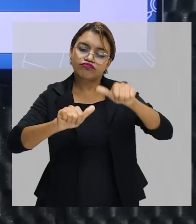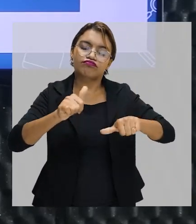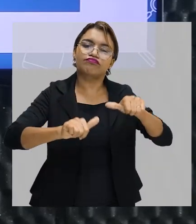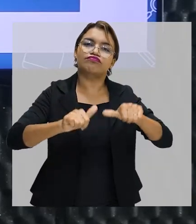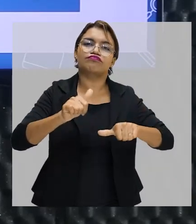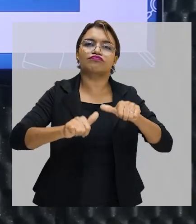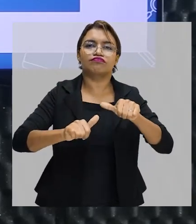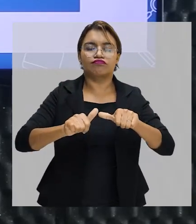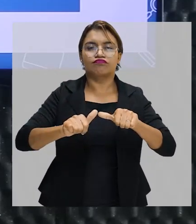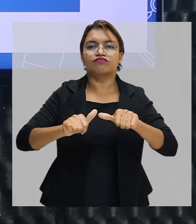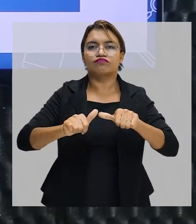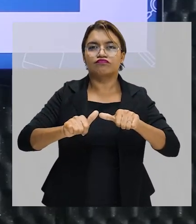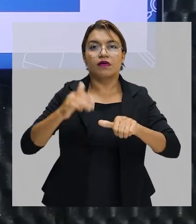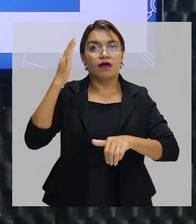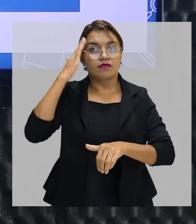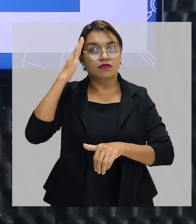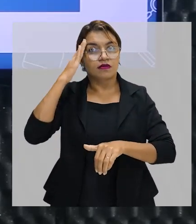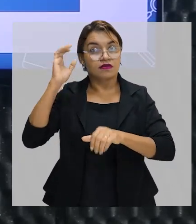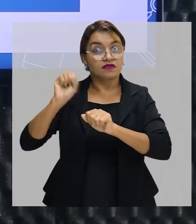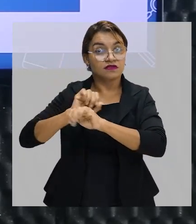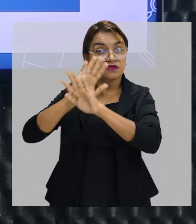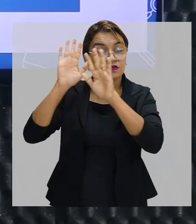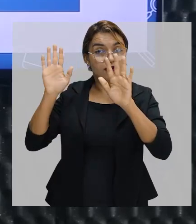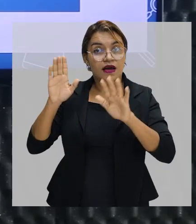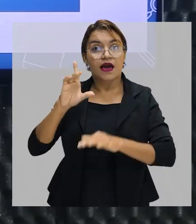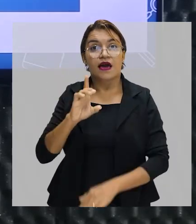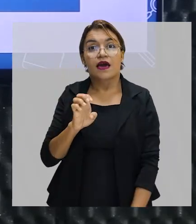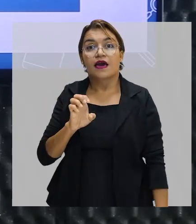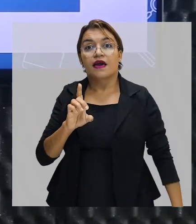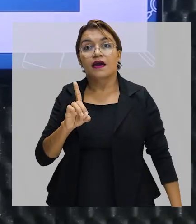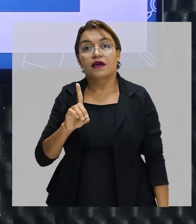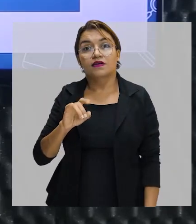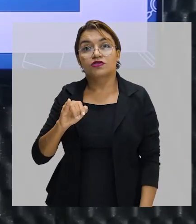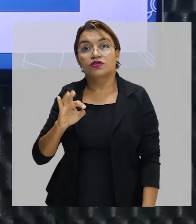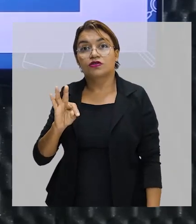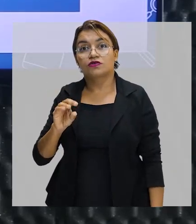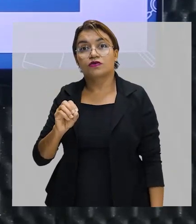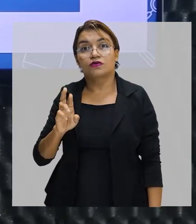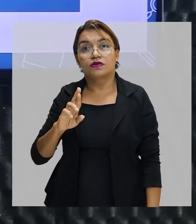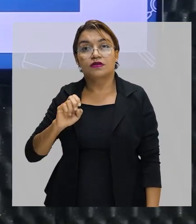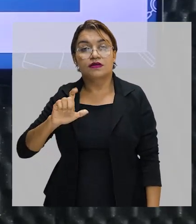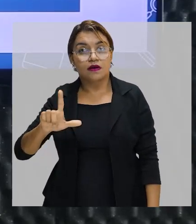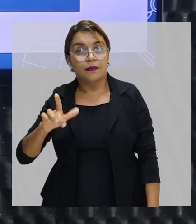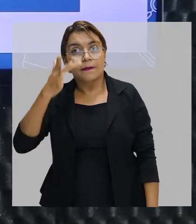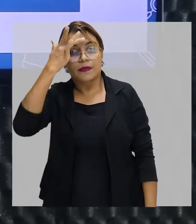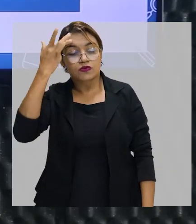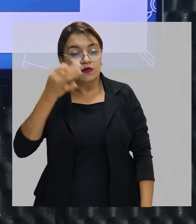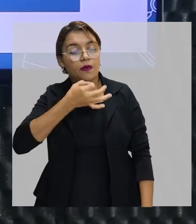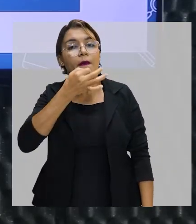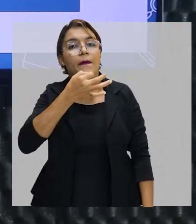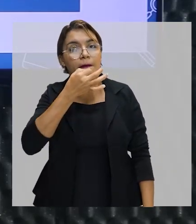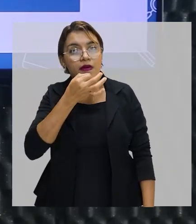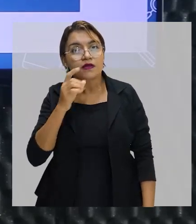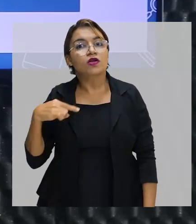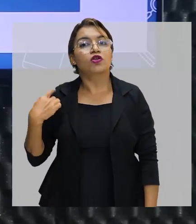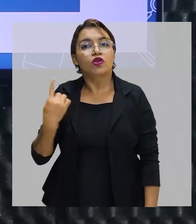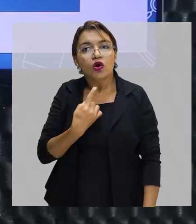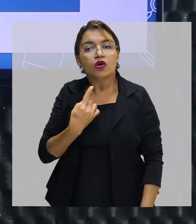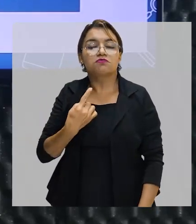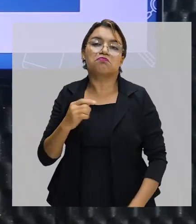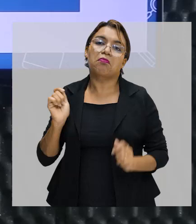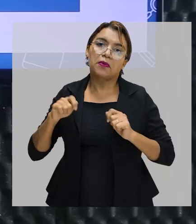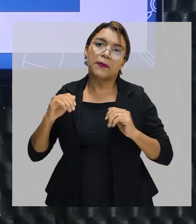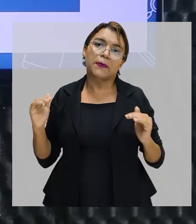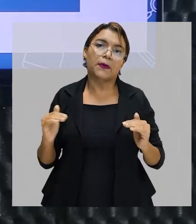para as interpretações que são chamados editoriais, onde a pessoa vai lá e opina. E nós podemos